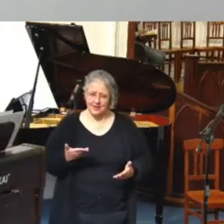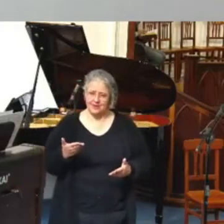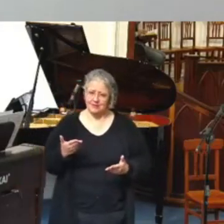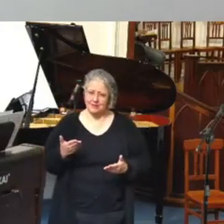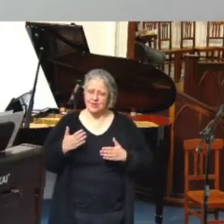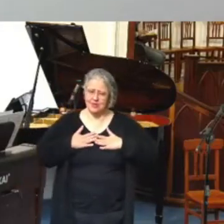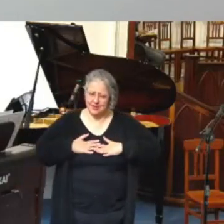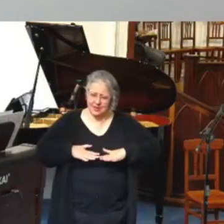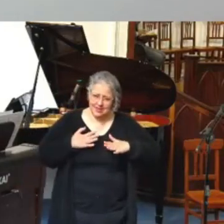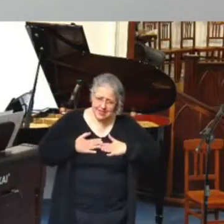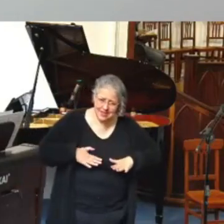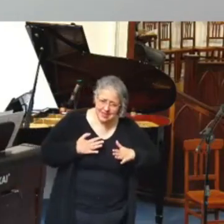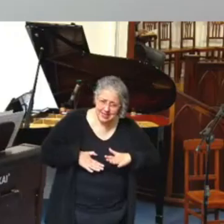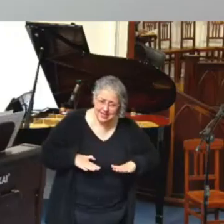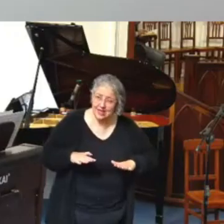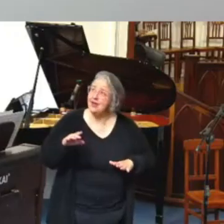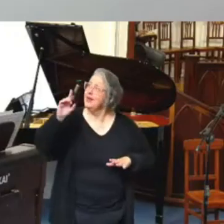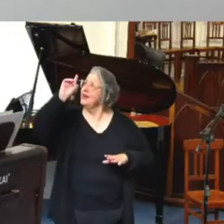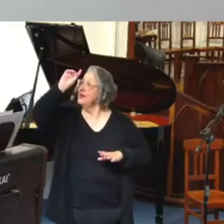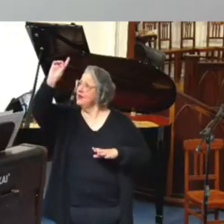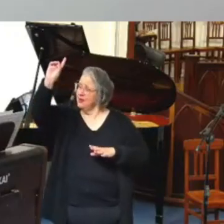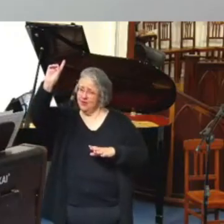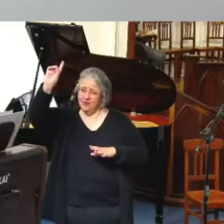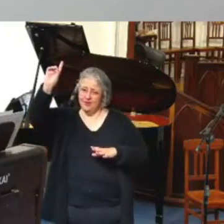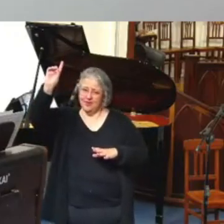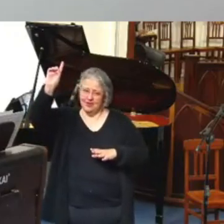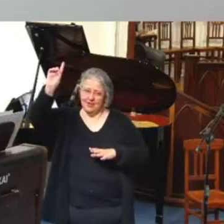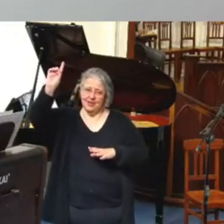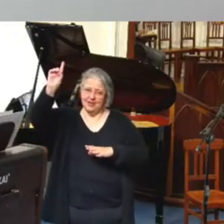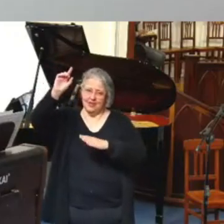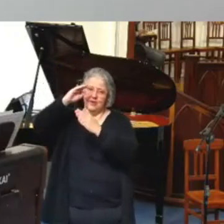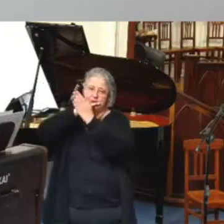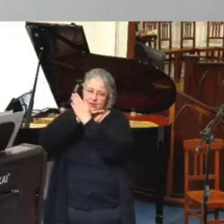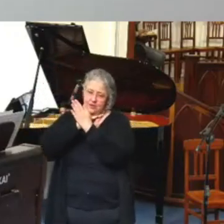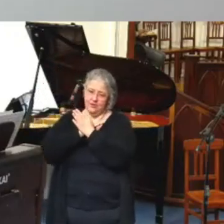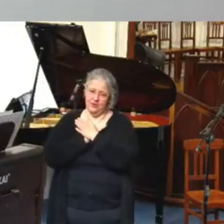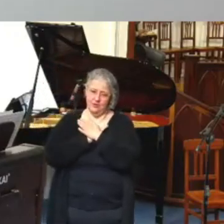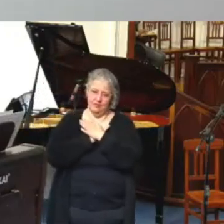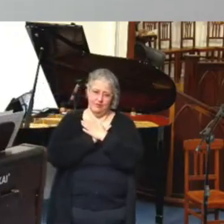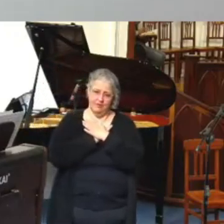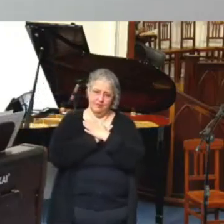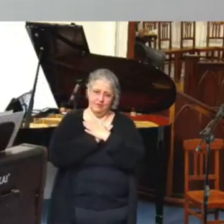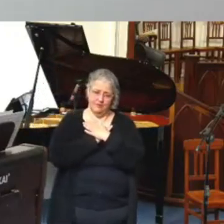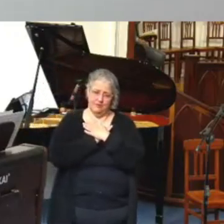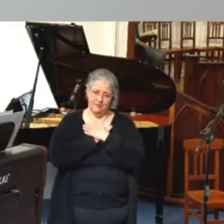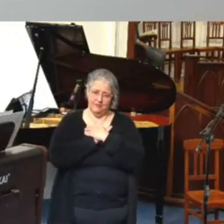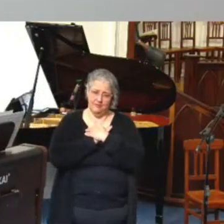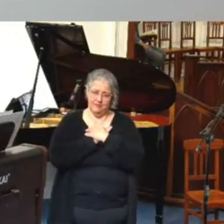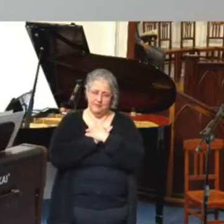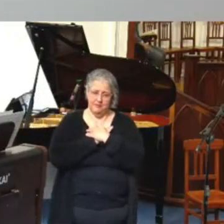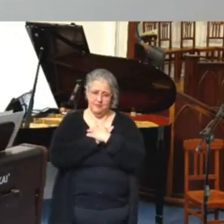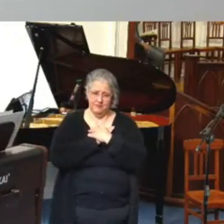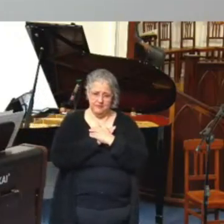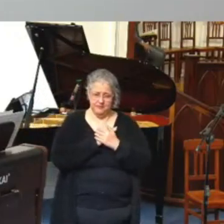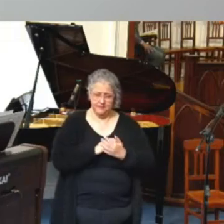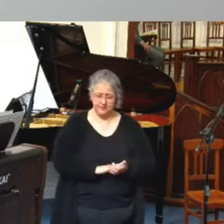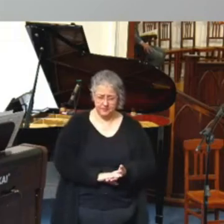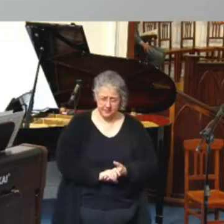provisão consoladora dEle. Basta ouvir a voz do Senhor.